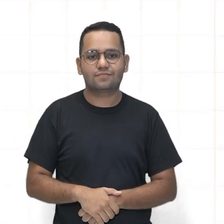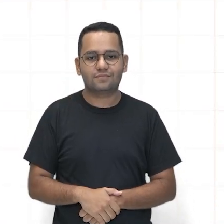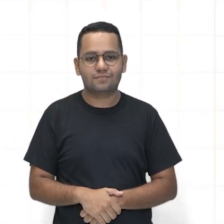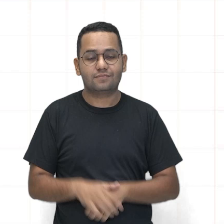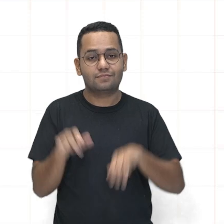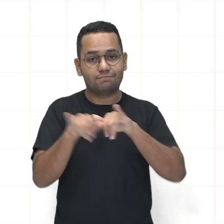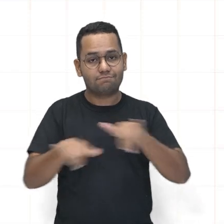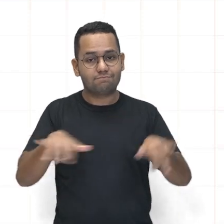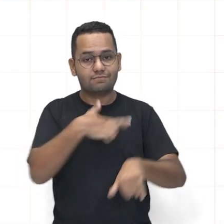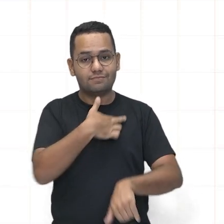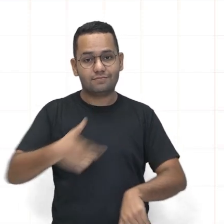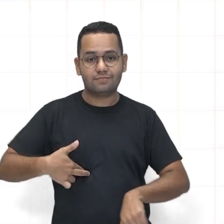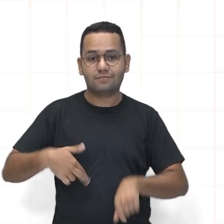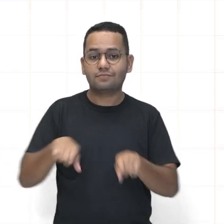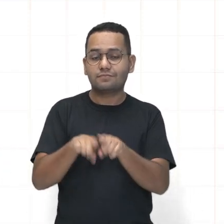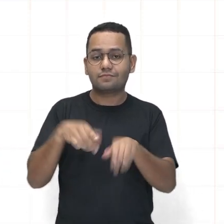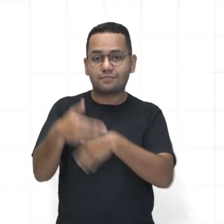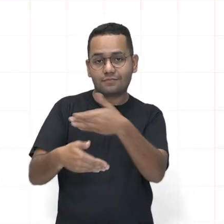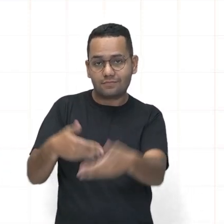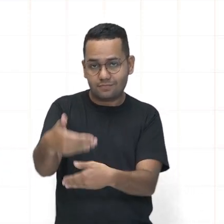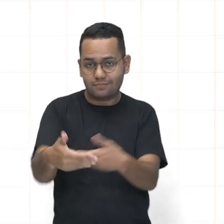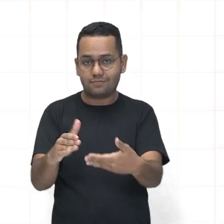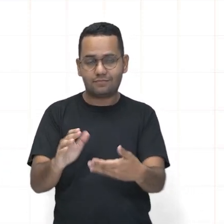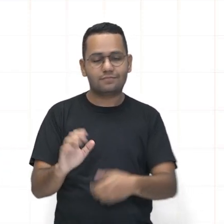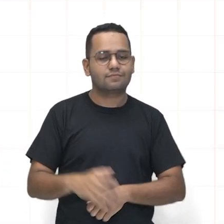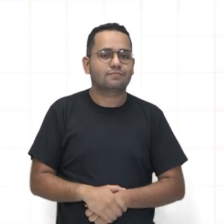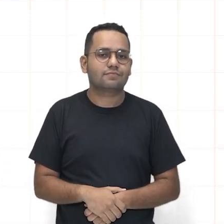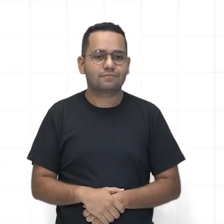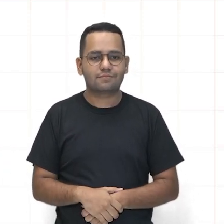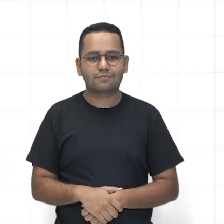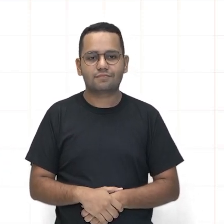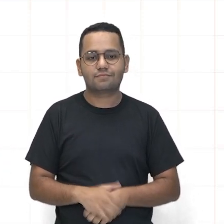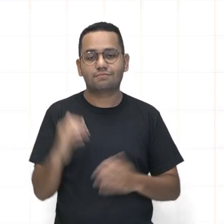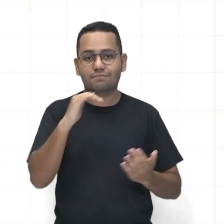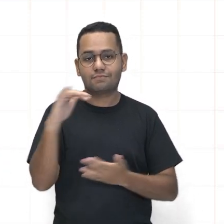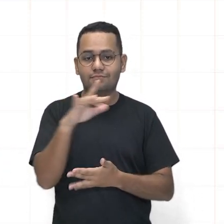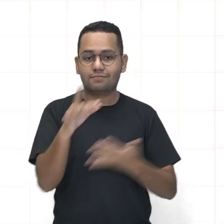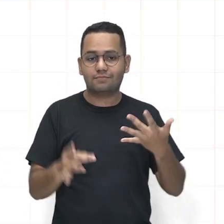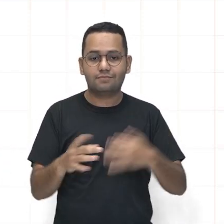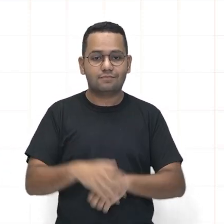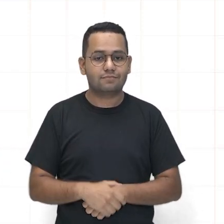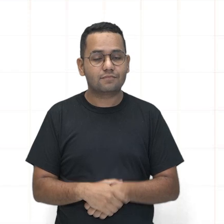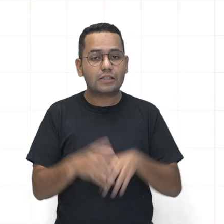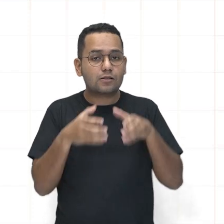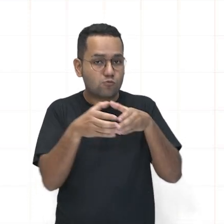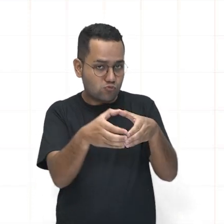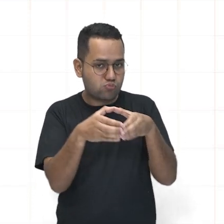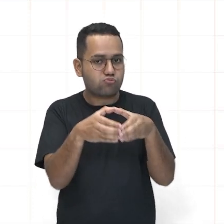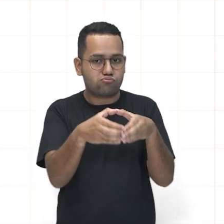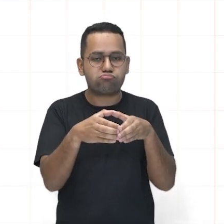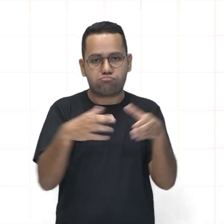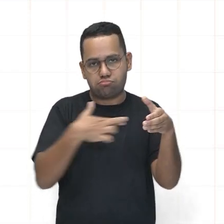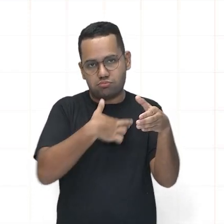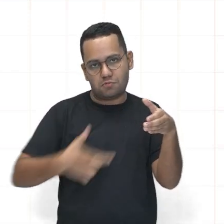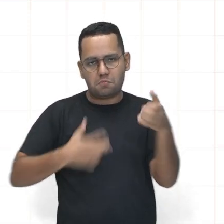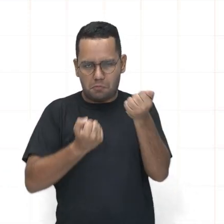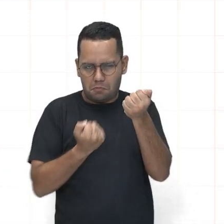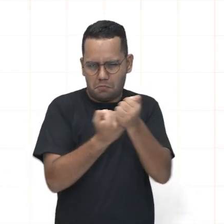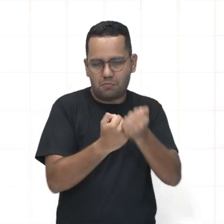a proclamação da República e seus primeiros desdobramentos. E o detalhamento, os movimentos